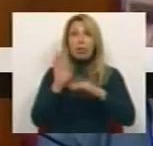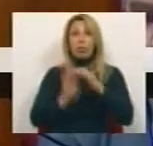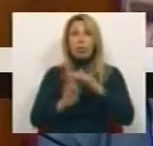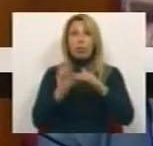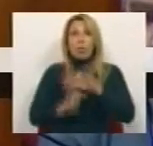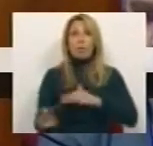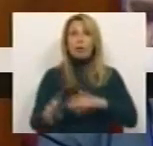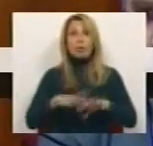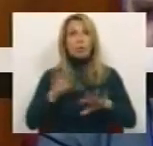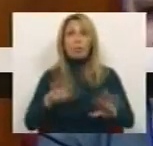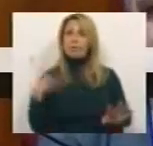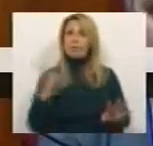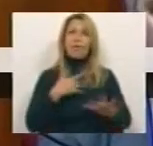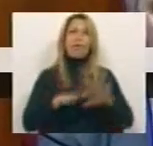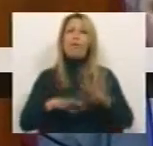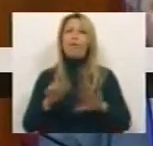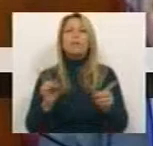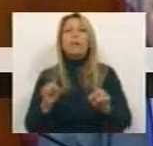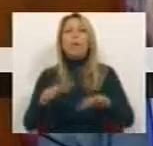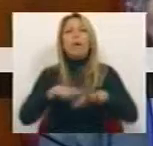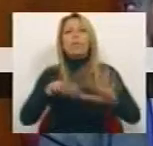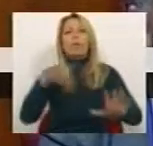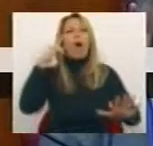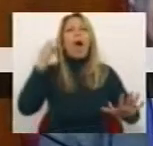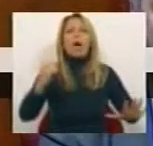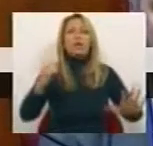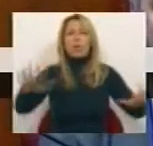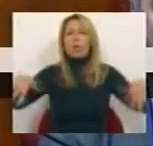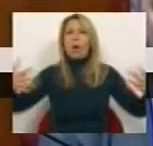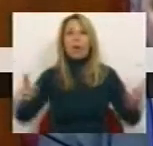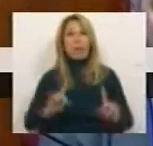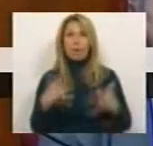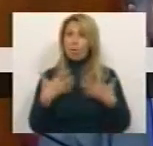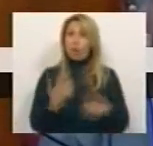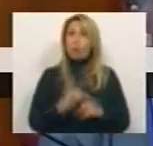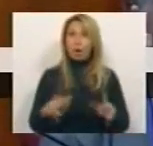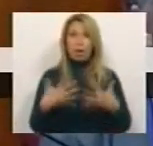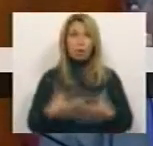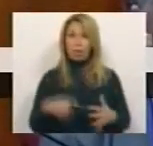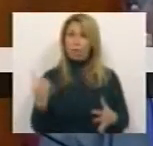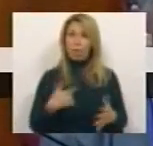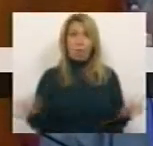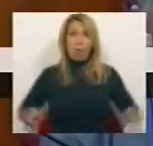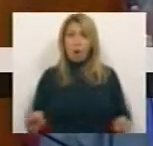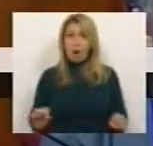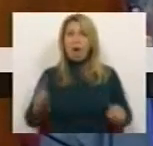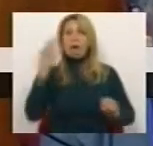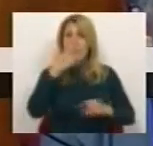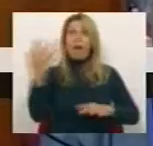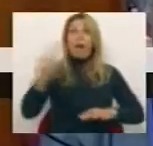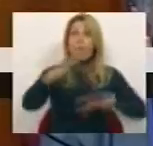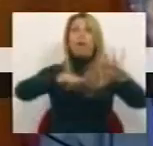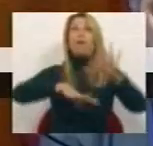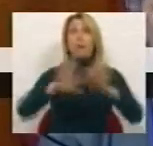isso não o faremos, não por qualquer embirração, mas porque não temos a mais pequena dúvida que se o fizermos não vamos ter qualquer melhoria,